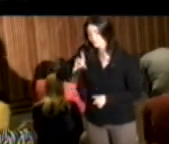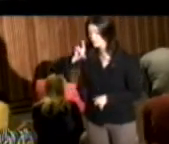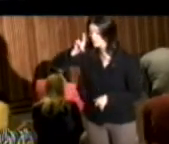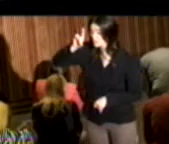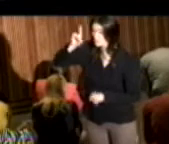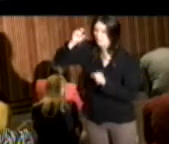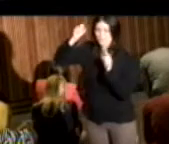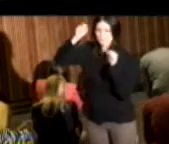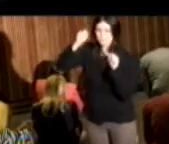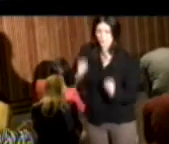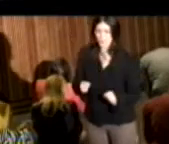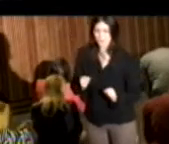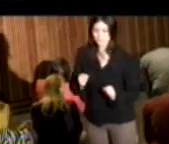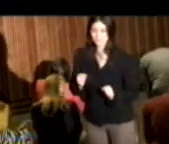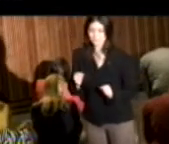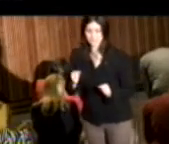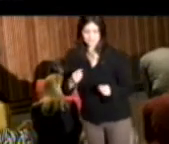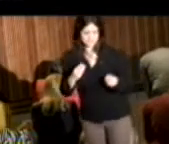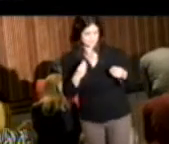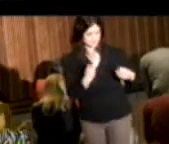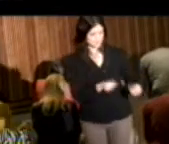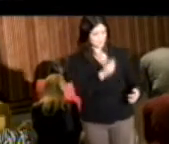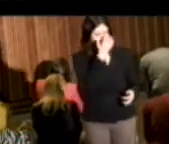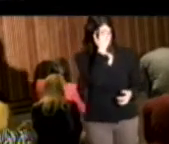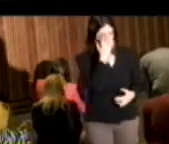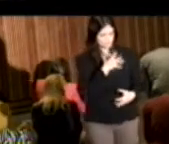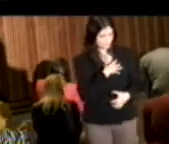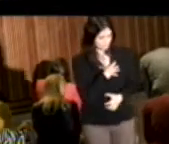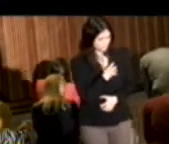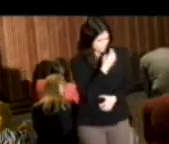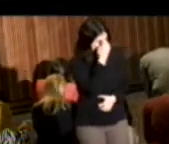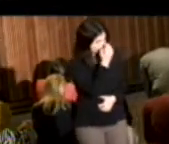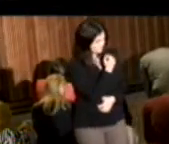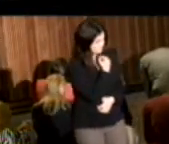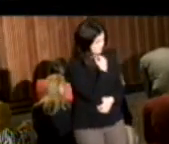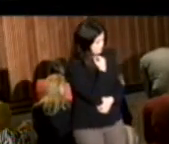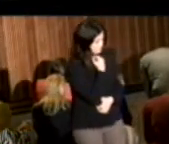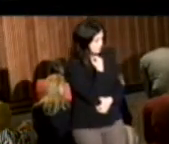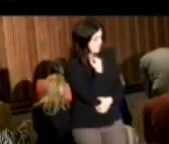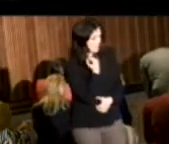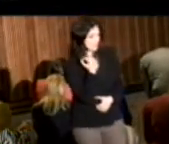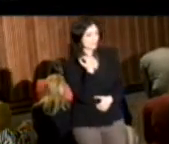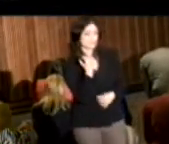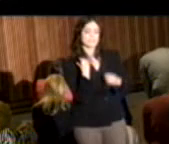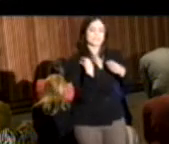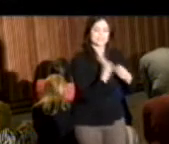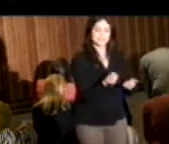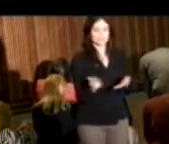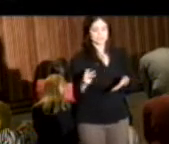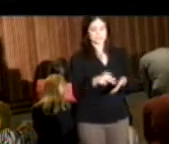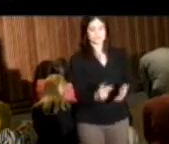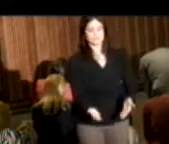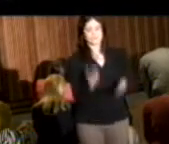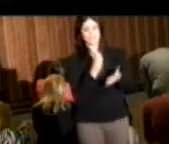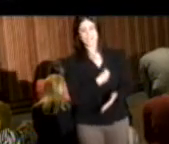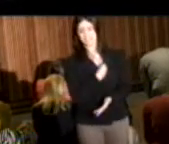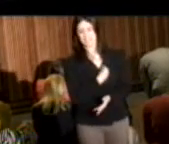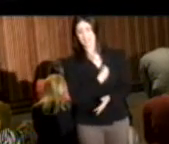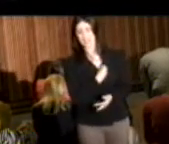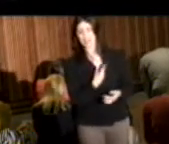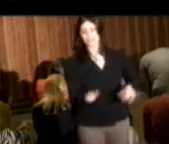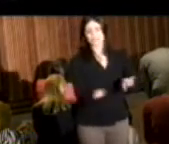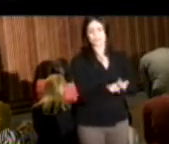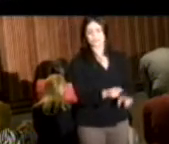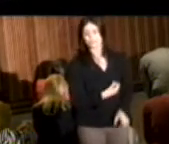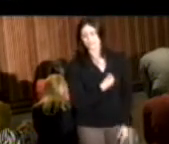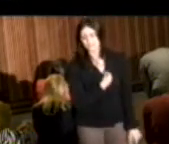possa ressuscitar aqueles que estão se sentindo mortos por dentro. Ressuscita, Senhor. Ressuscita, Senhor,